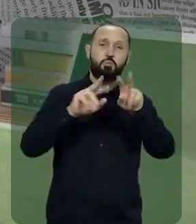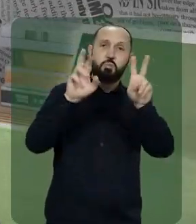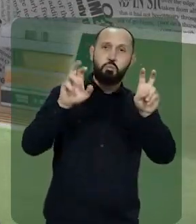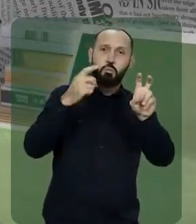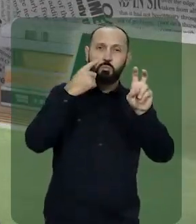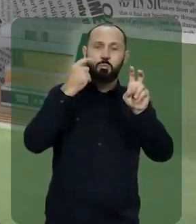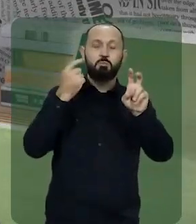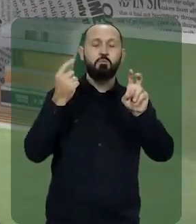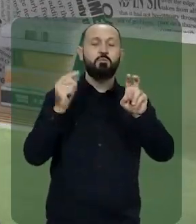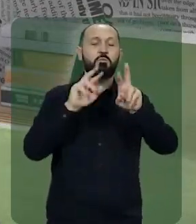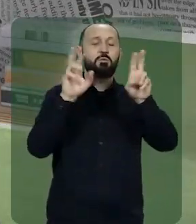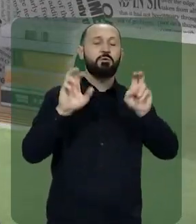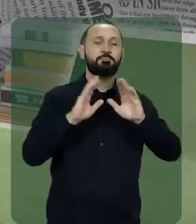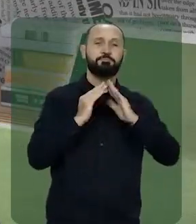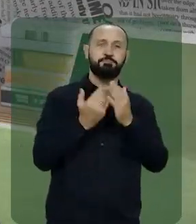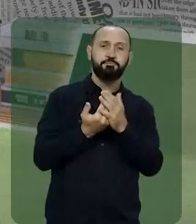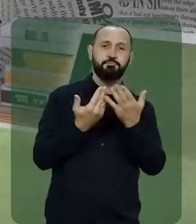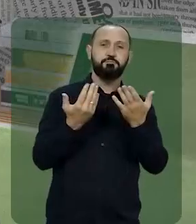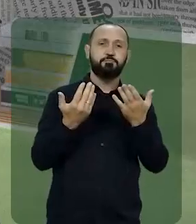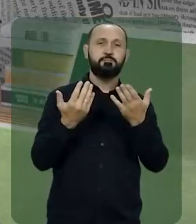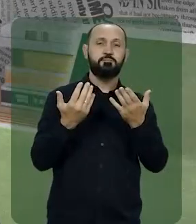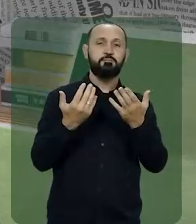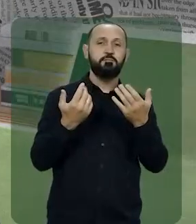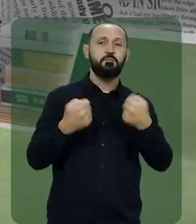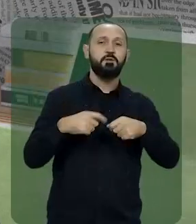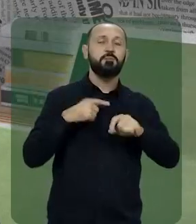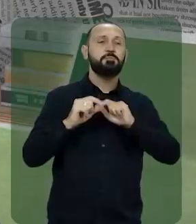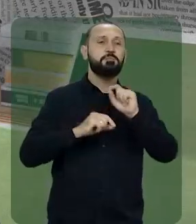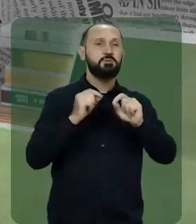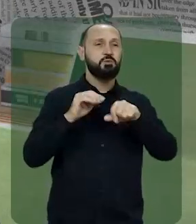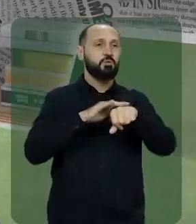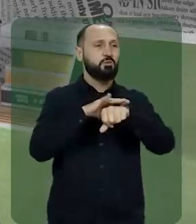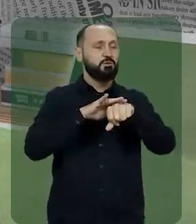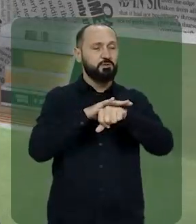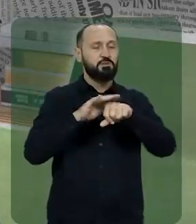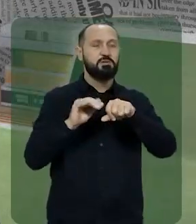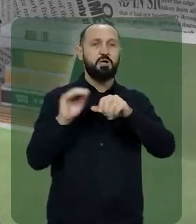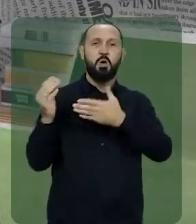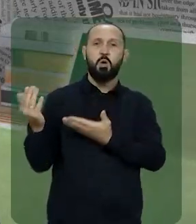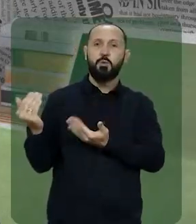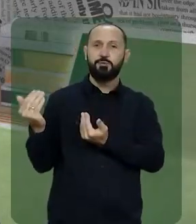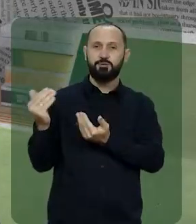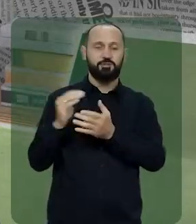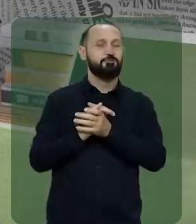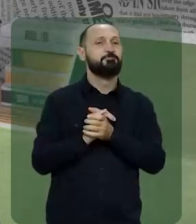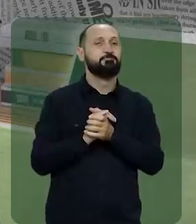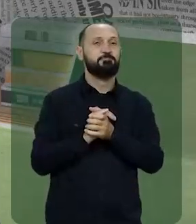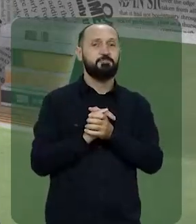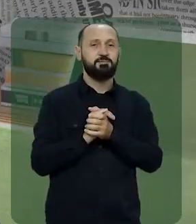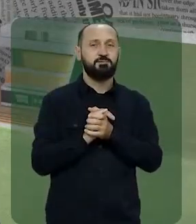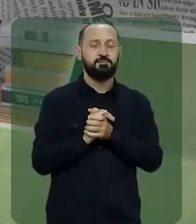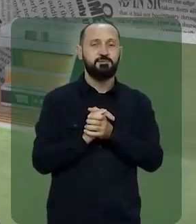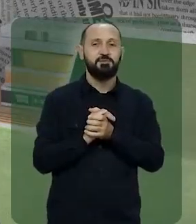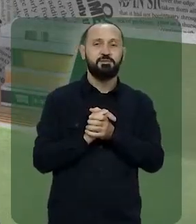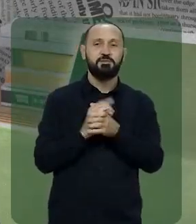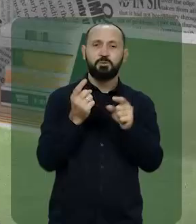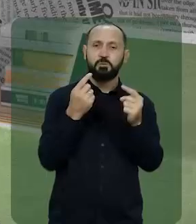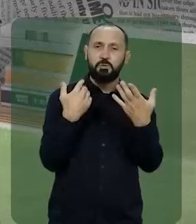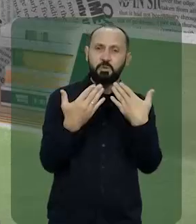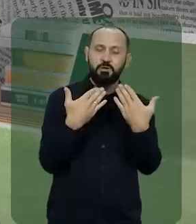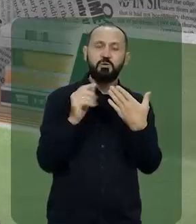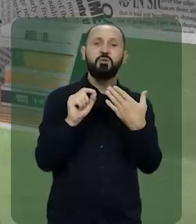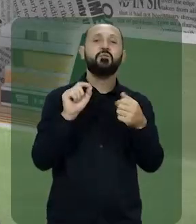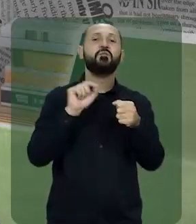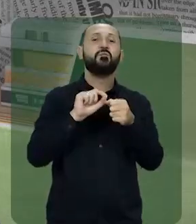preciso ir para as escolas, é preciso falar com os jovens, né? Falar com os jovens e discutir o que nós